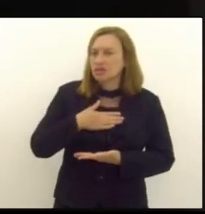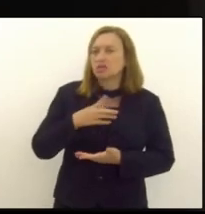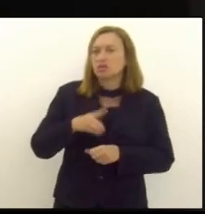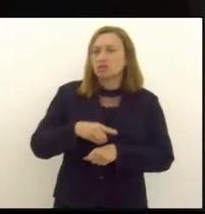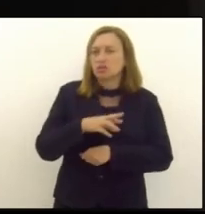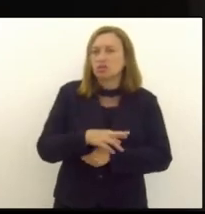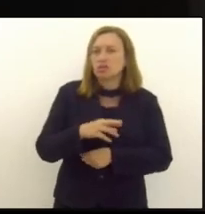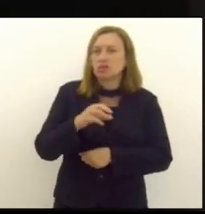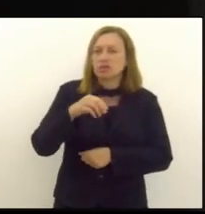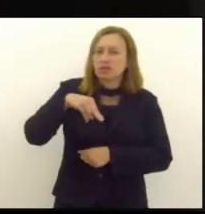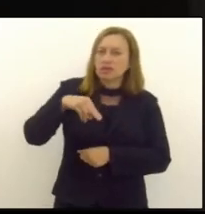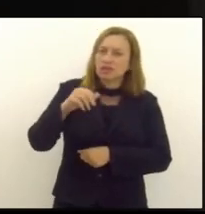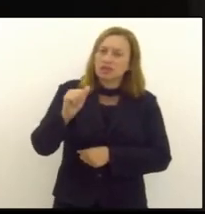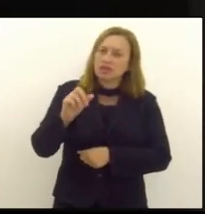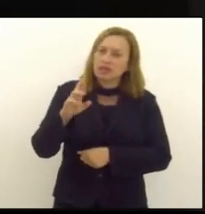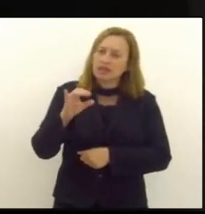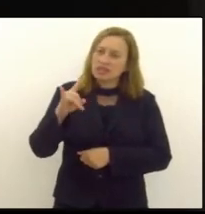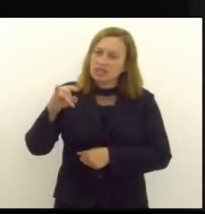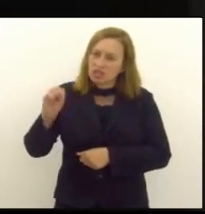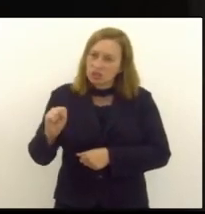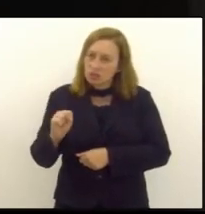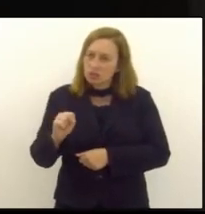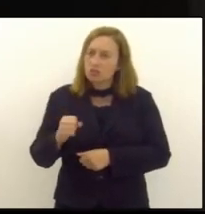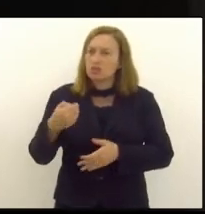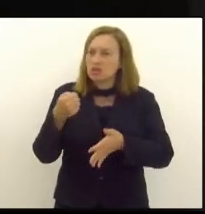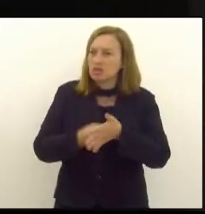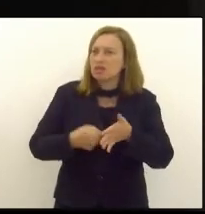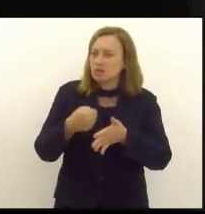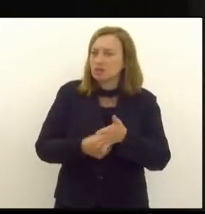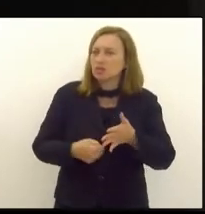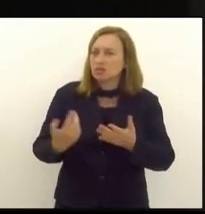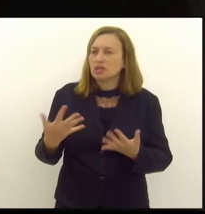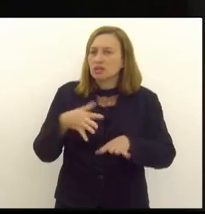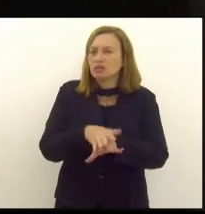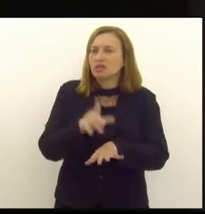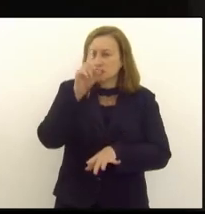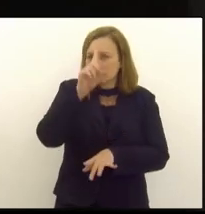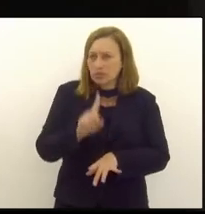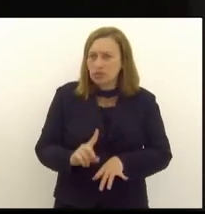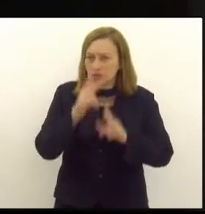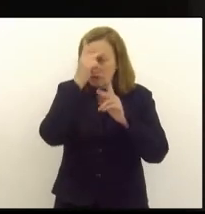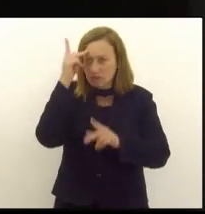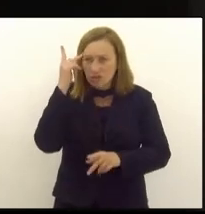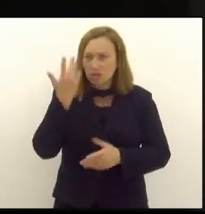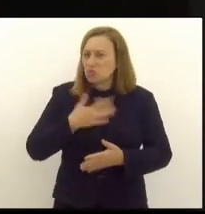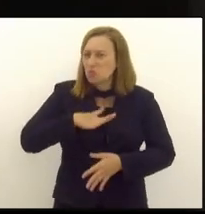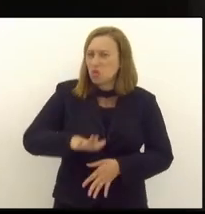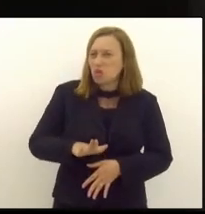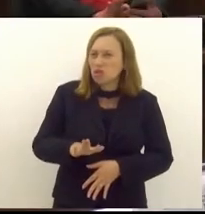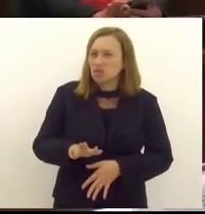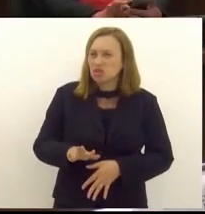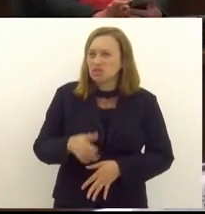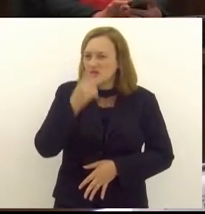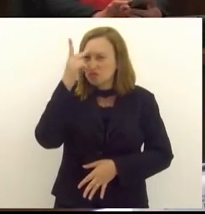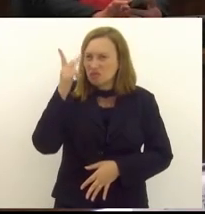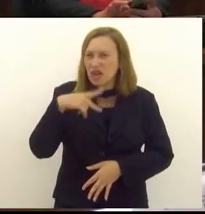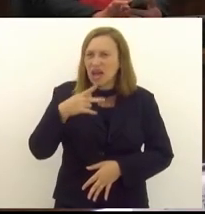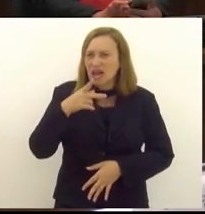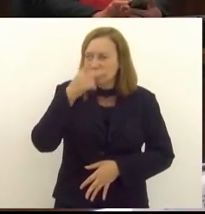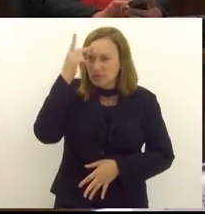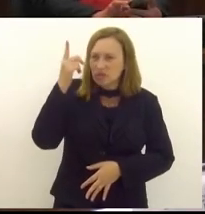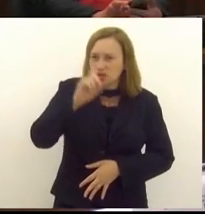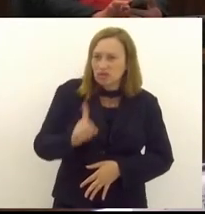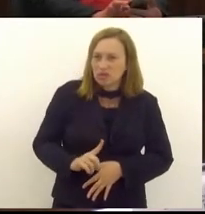Narciso, que é um grande parceiro. Quando a gente, nessa militância da inclusão da pessoa com deficiência, que eu não gosto de falar de deficiência, eu gosto de falar